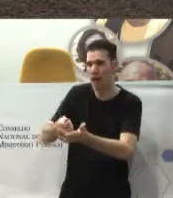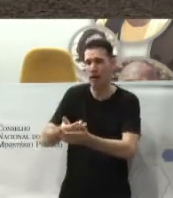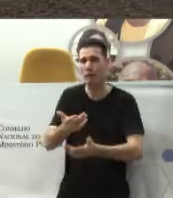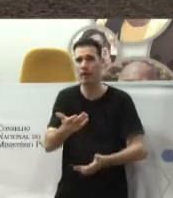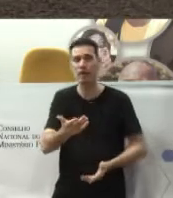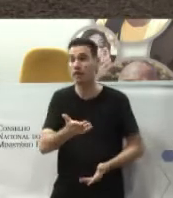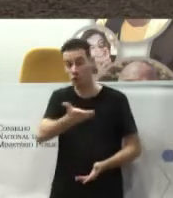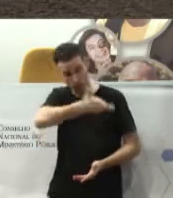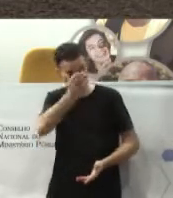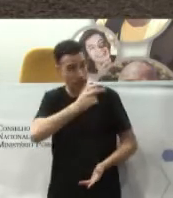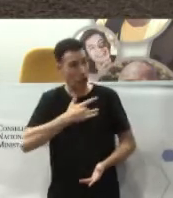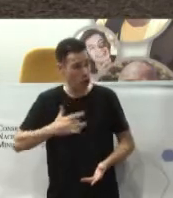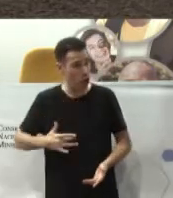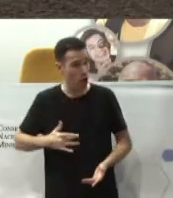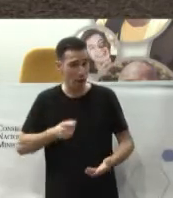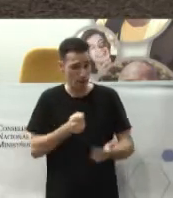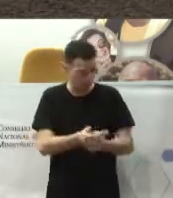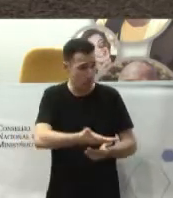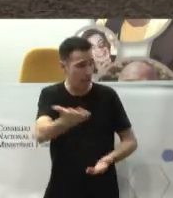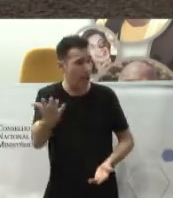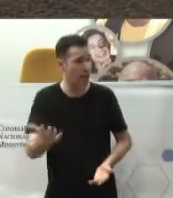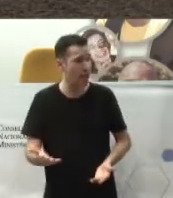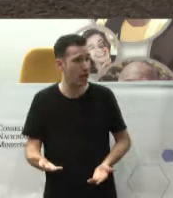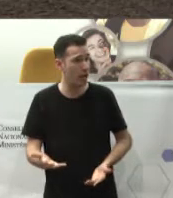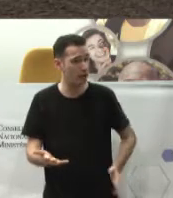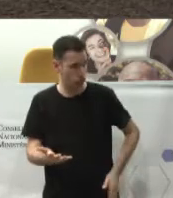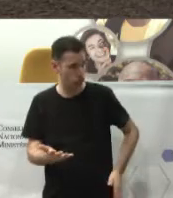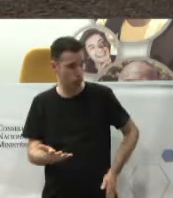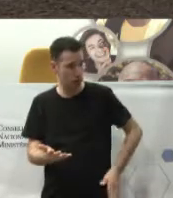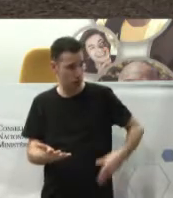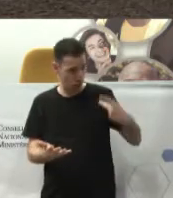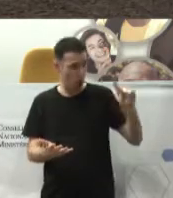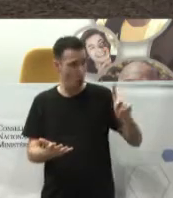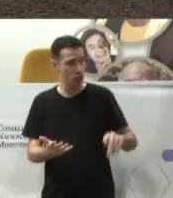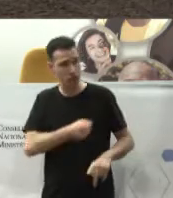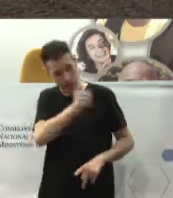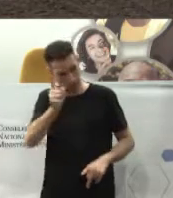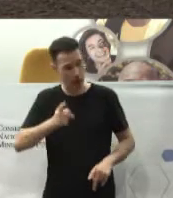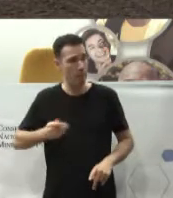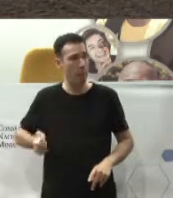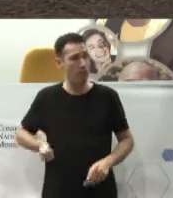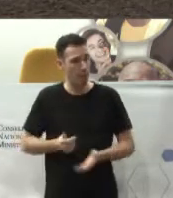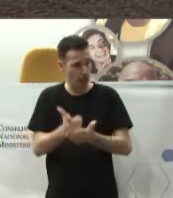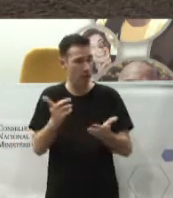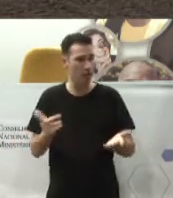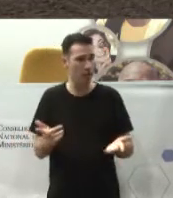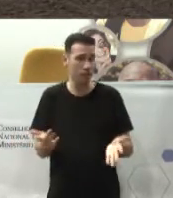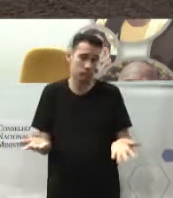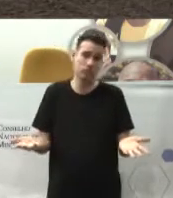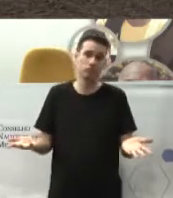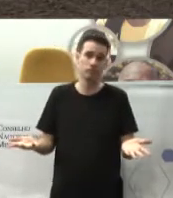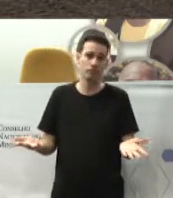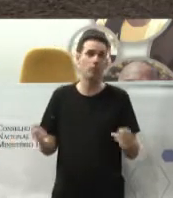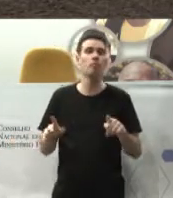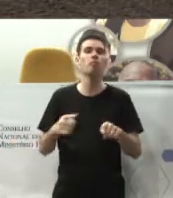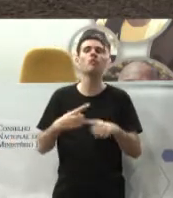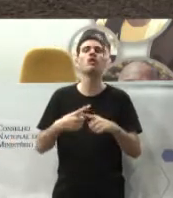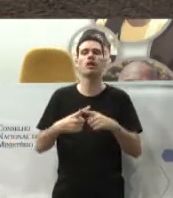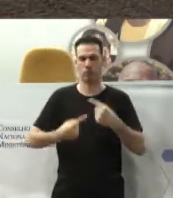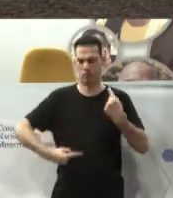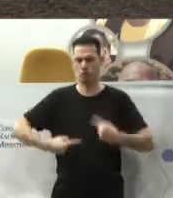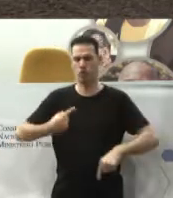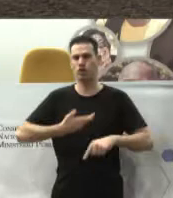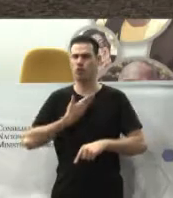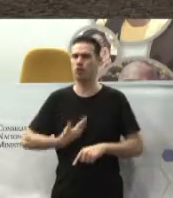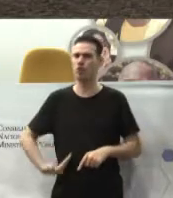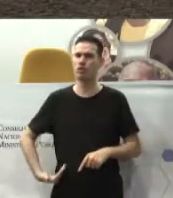Paga para ele. Não é? Porque a política pública de saúde não é uma